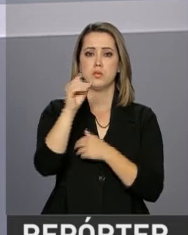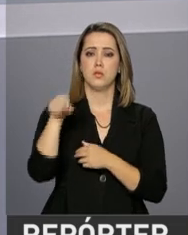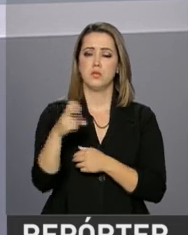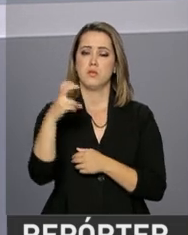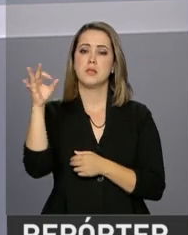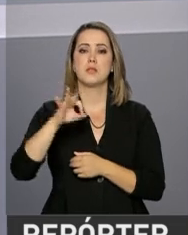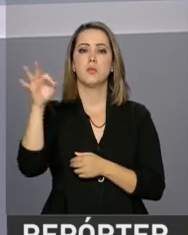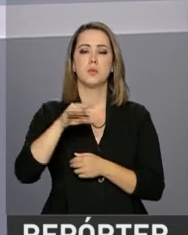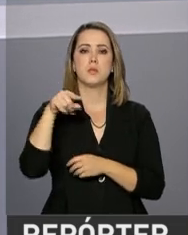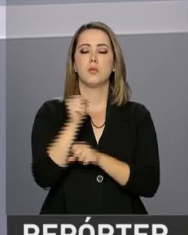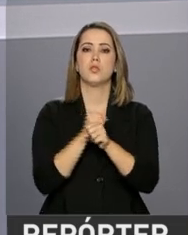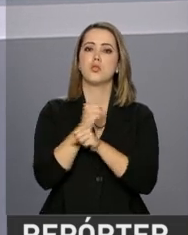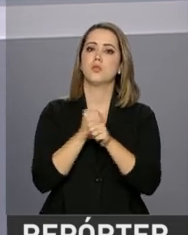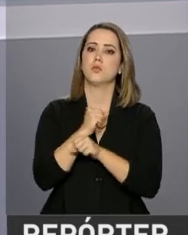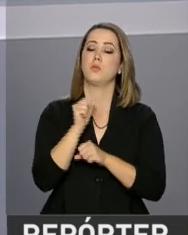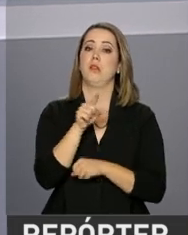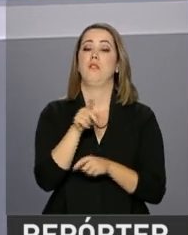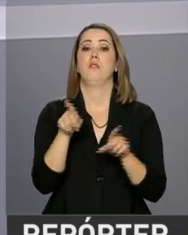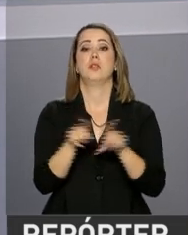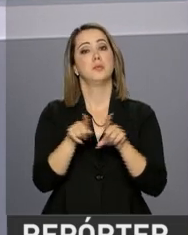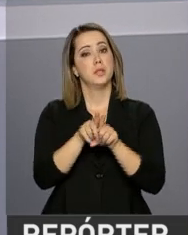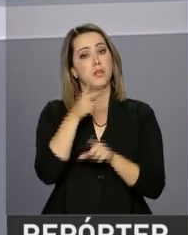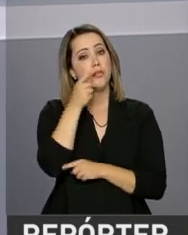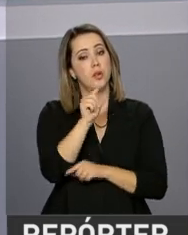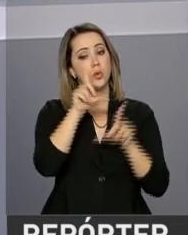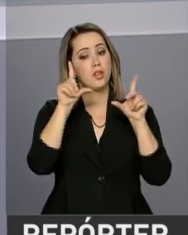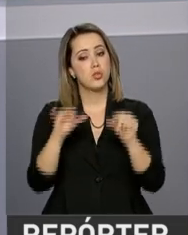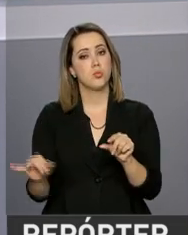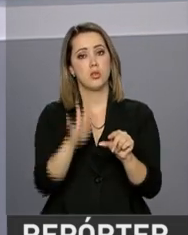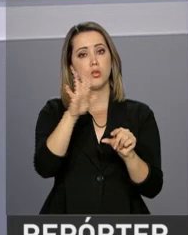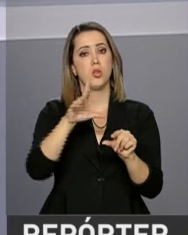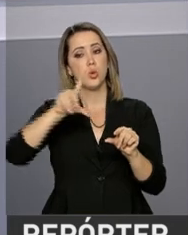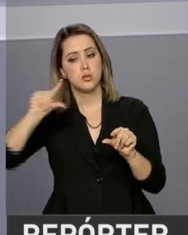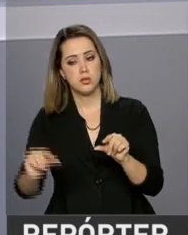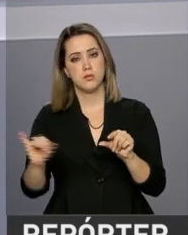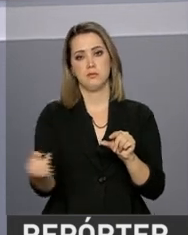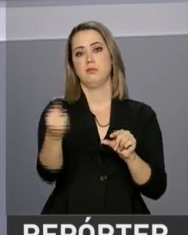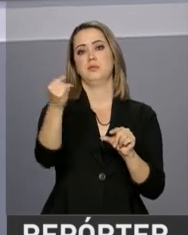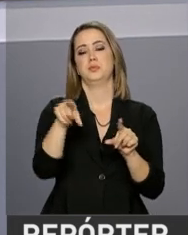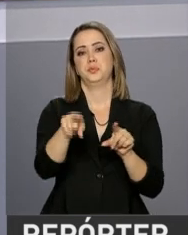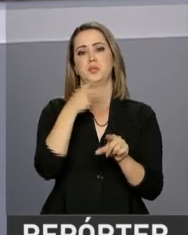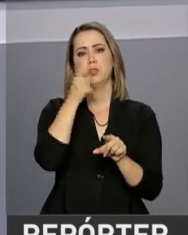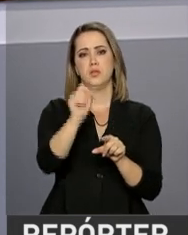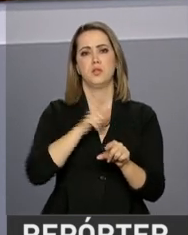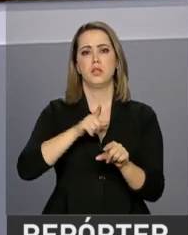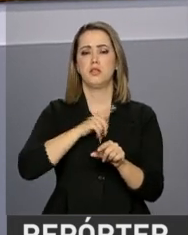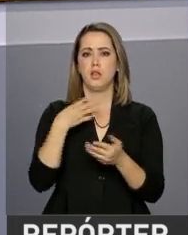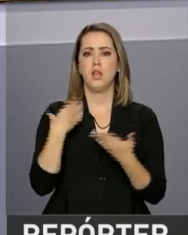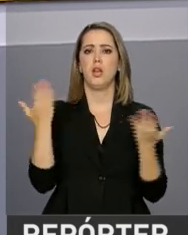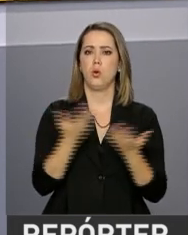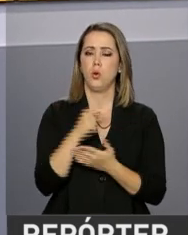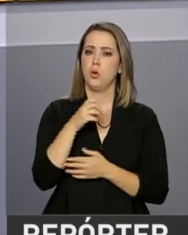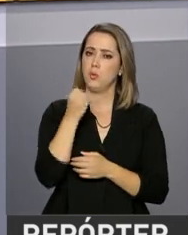este ano meirelles destacou ainda a queda da inflação e dos juros no brasil segundo ele há no país uma trajetória